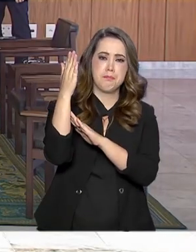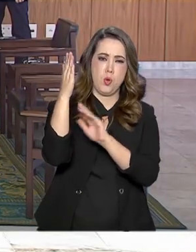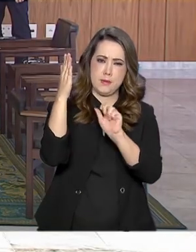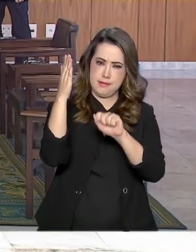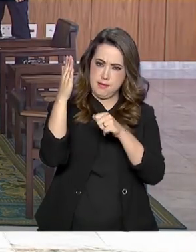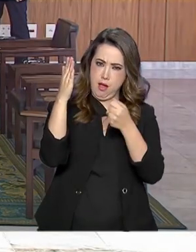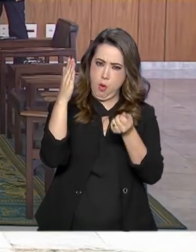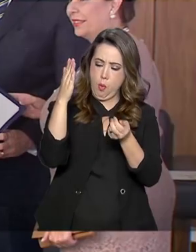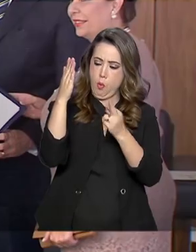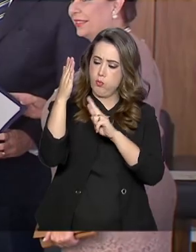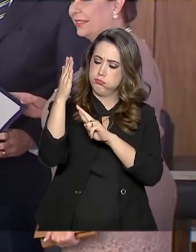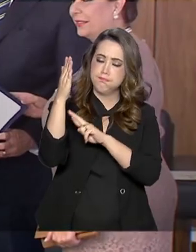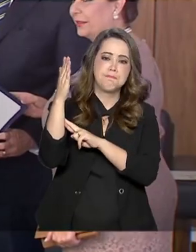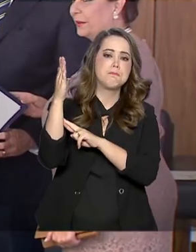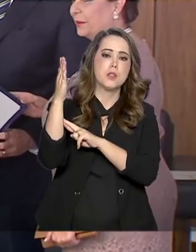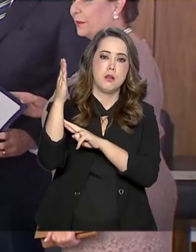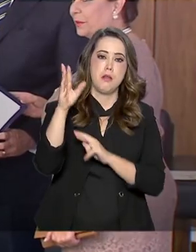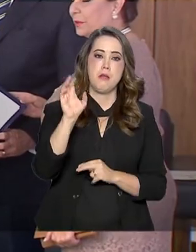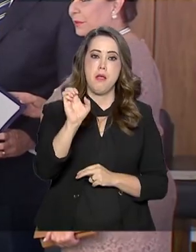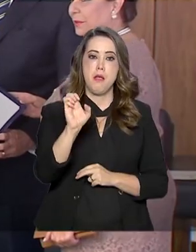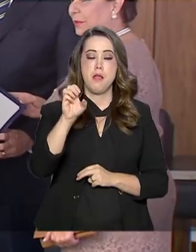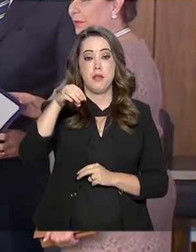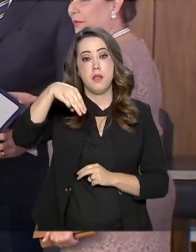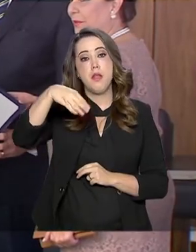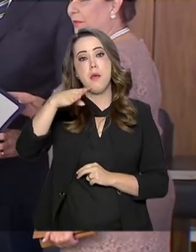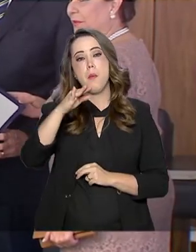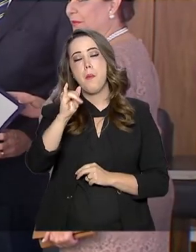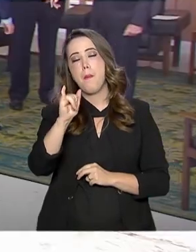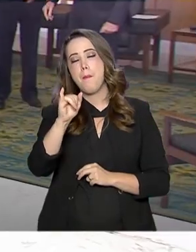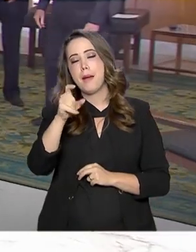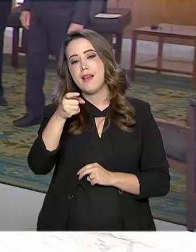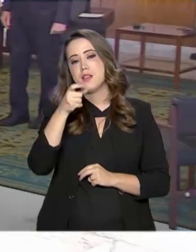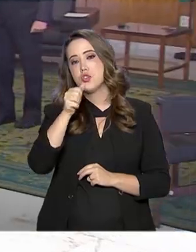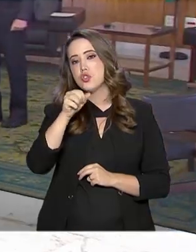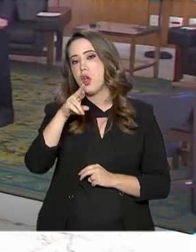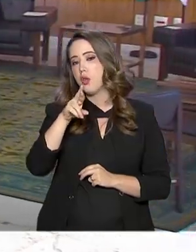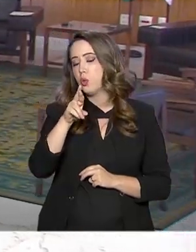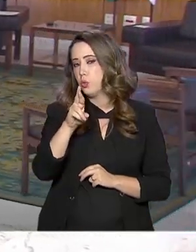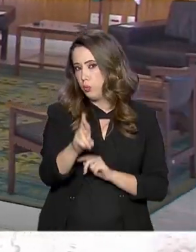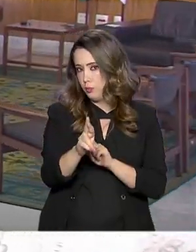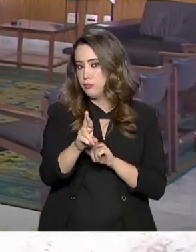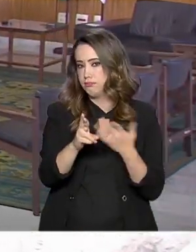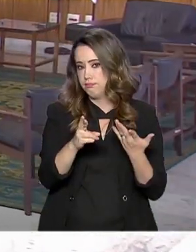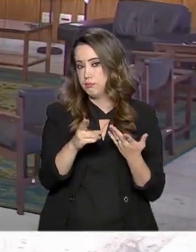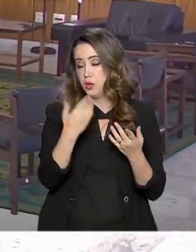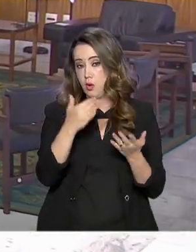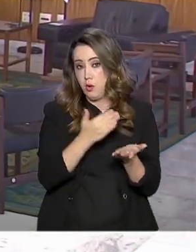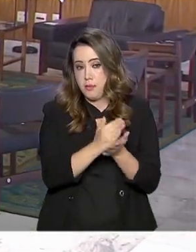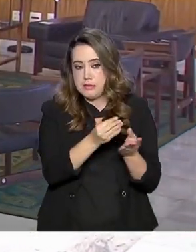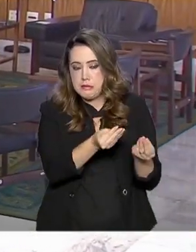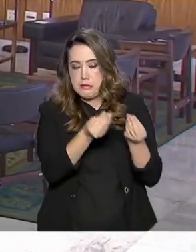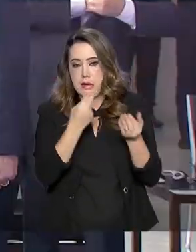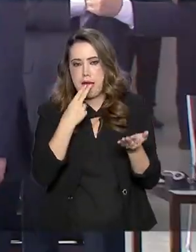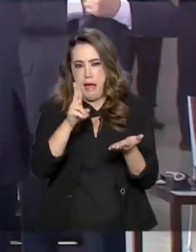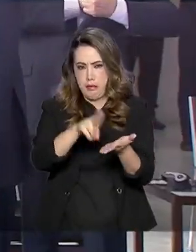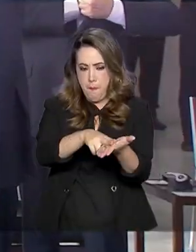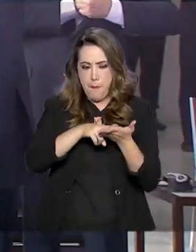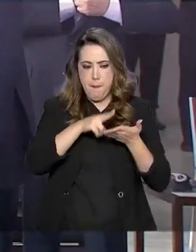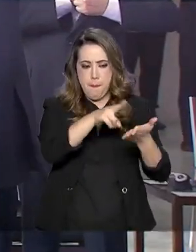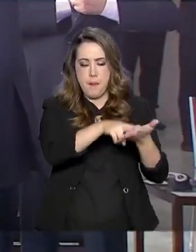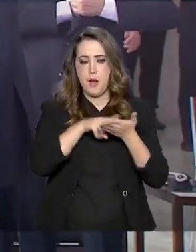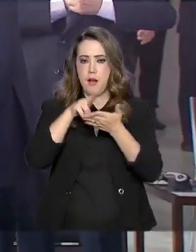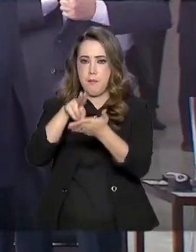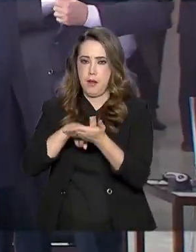assumir o posto depois de entregar documentos ao governo onde vai atuar a partir de agora estão habilitados a despachar aqui no